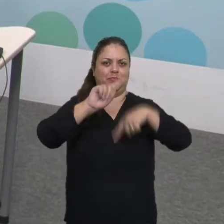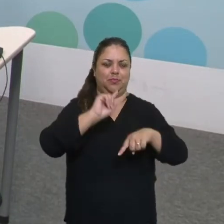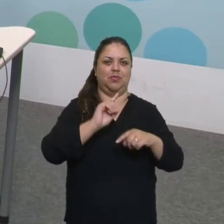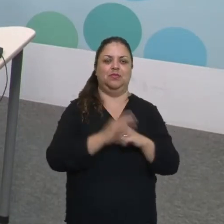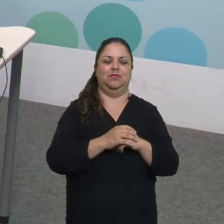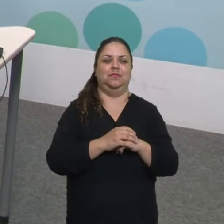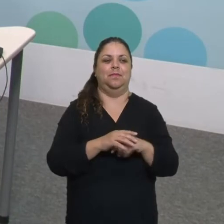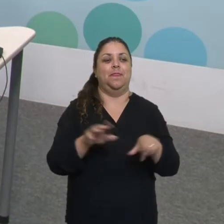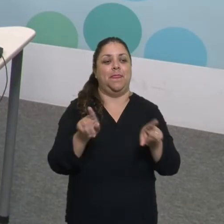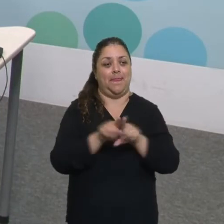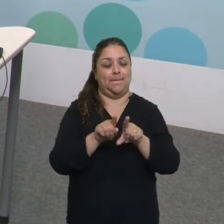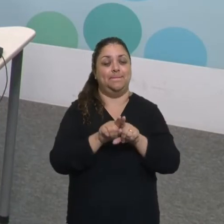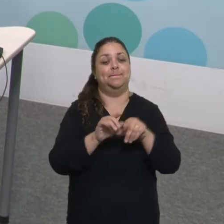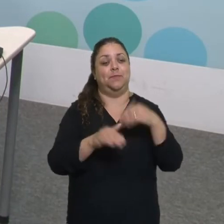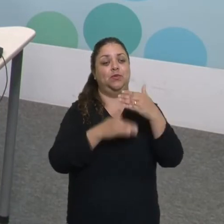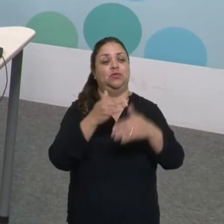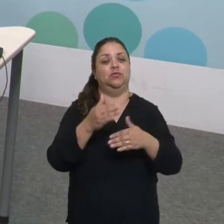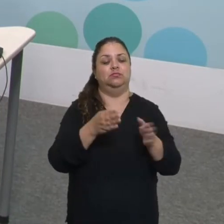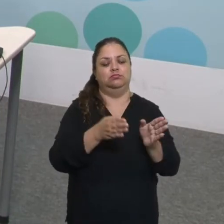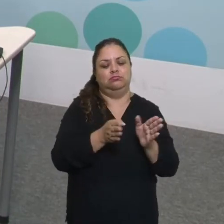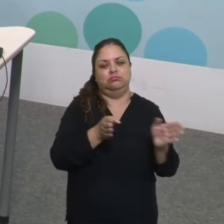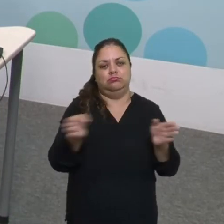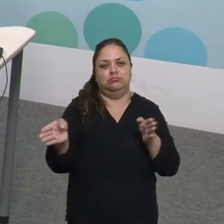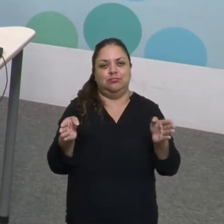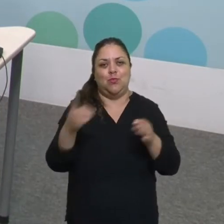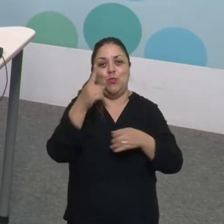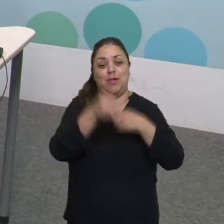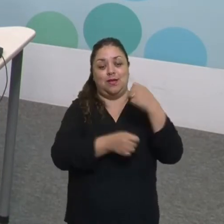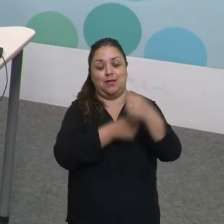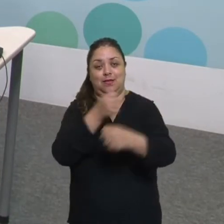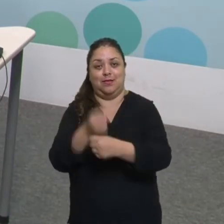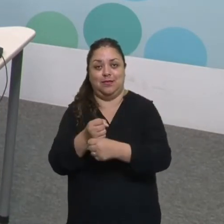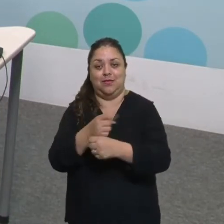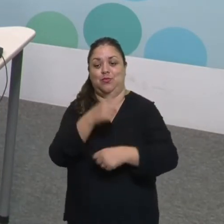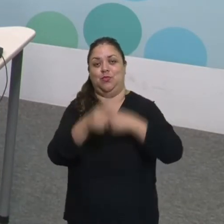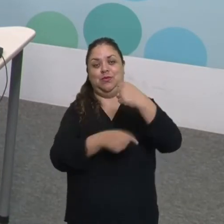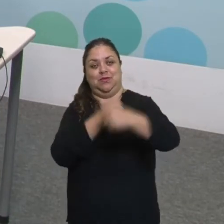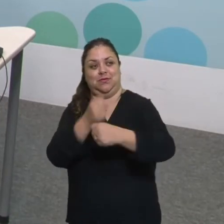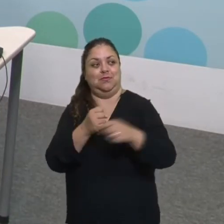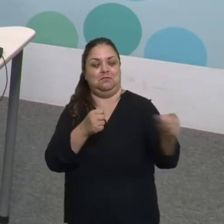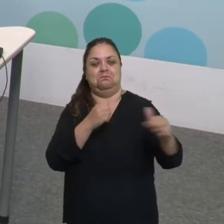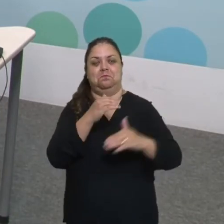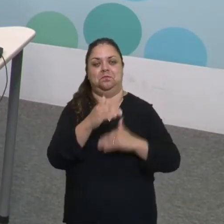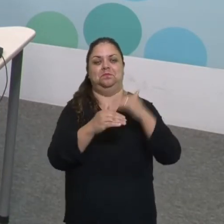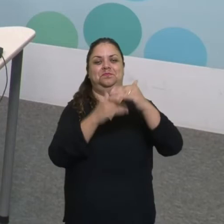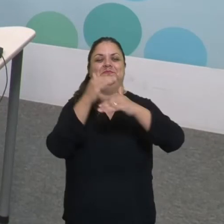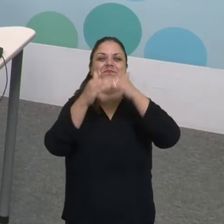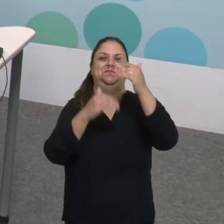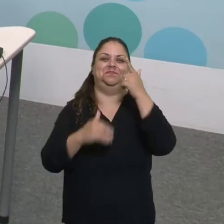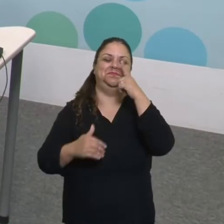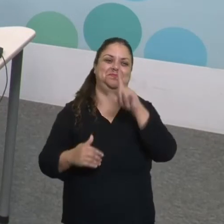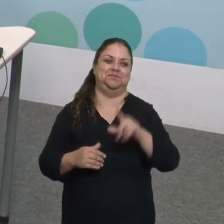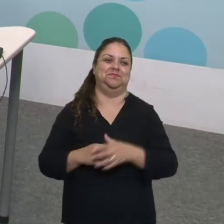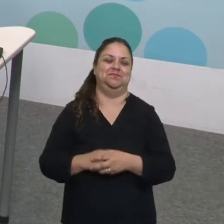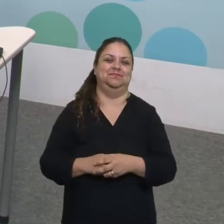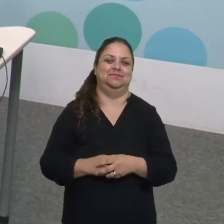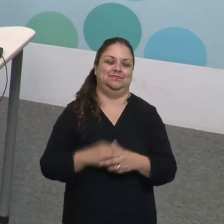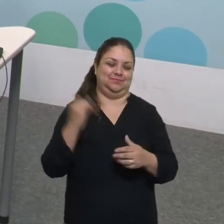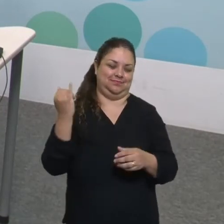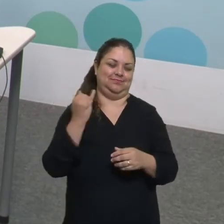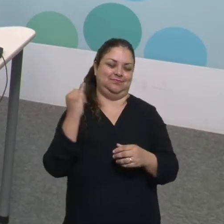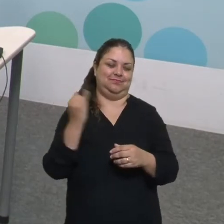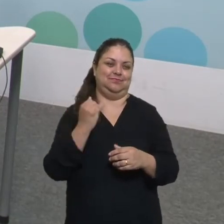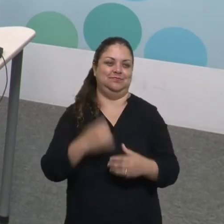outro mas ele também vai progredir no seu percurso de um ano para o outro é isso que a gente quer é explicar aqui